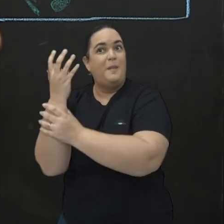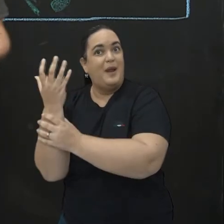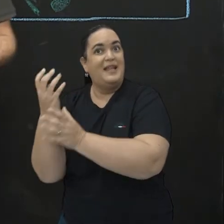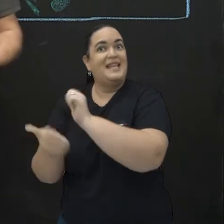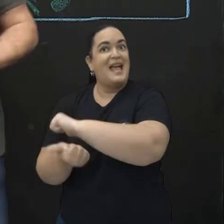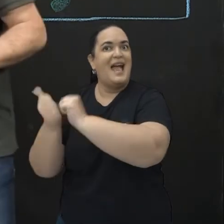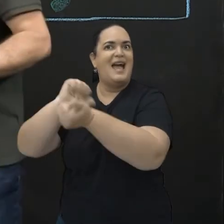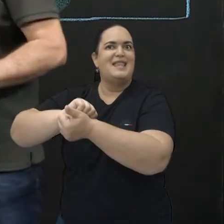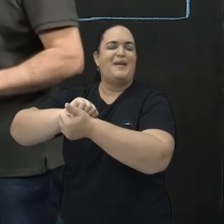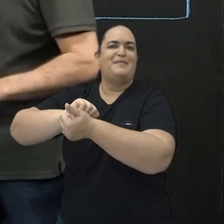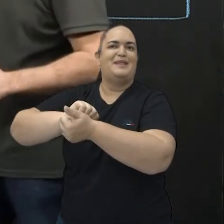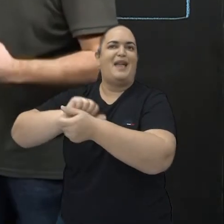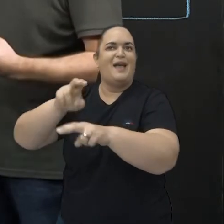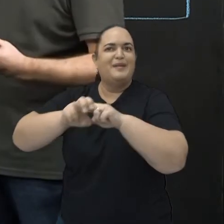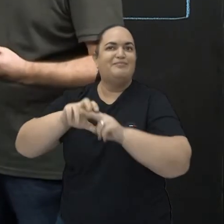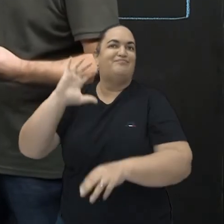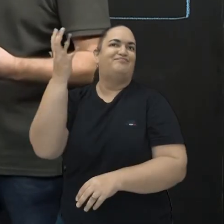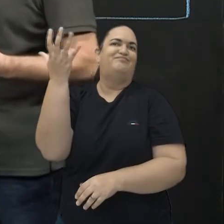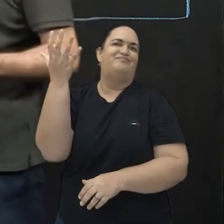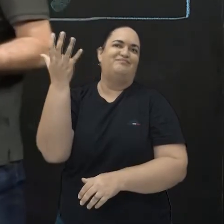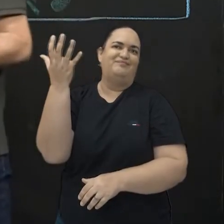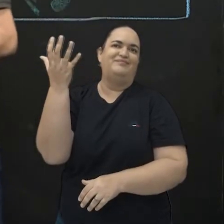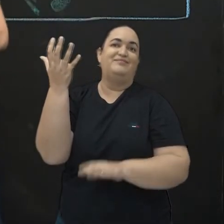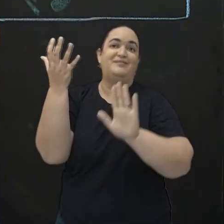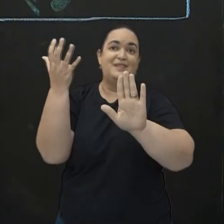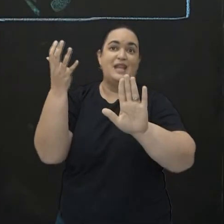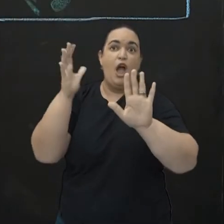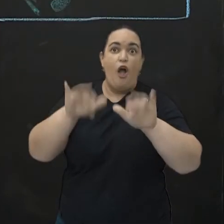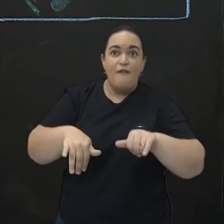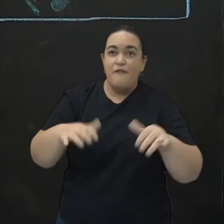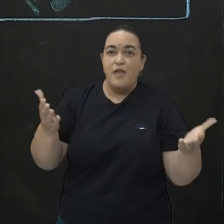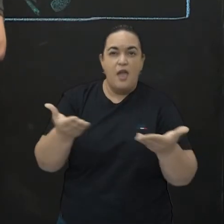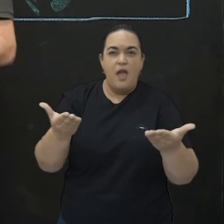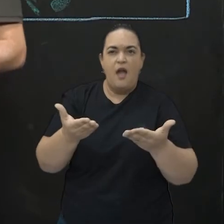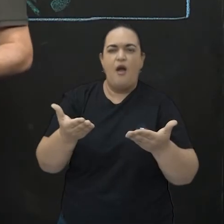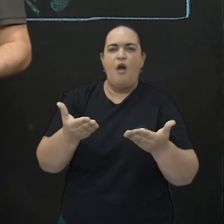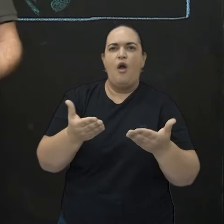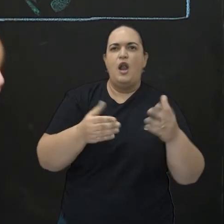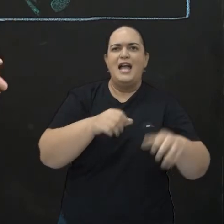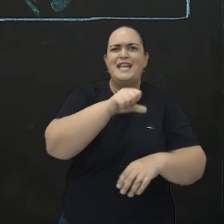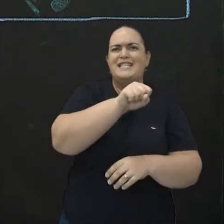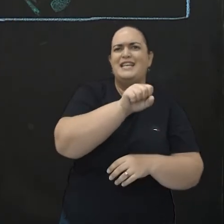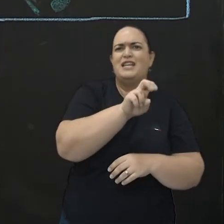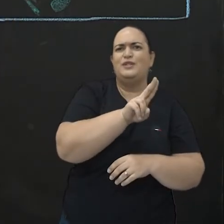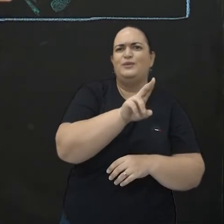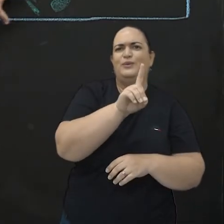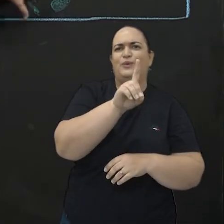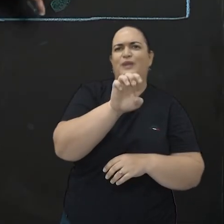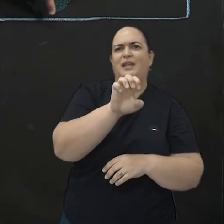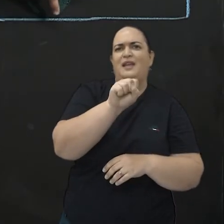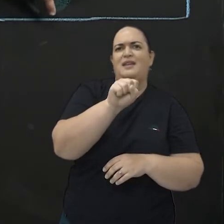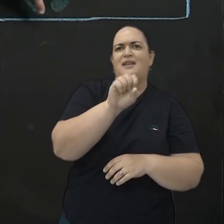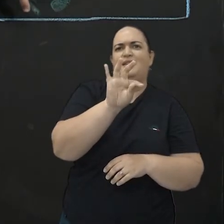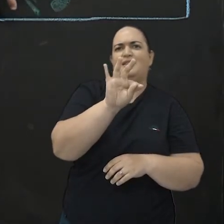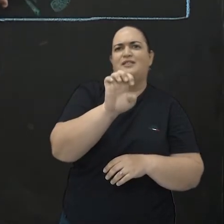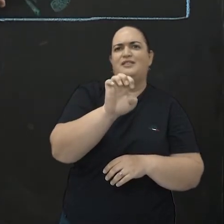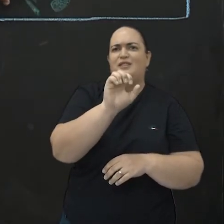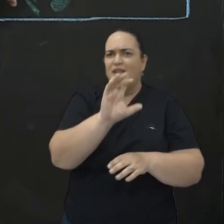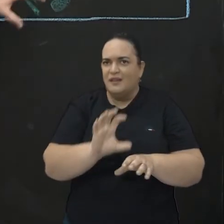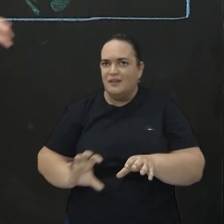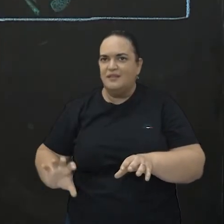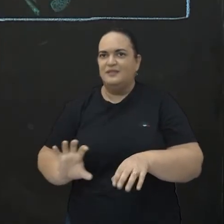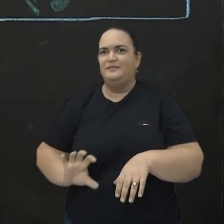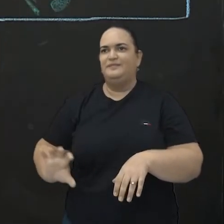hostilidade climática. Enfim, para a gente poder fechar, temos o Sudeste Asiático, a região mais aqui